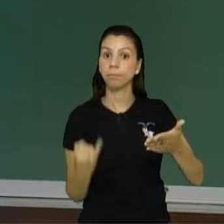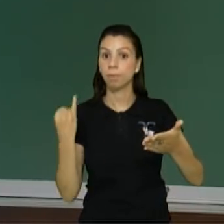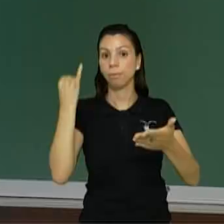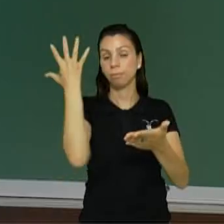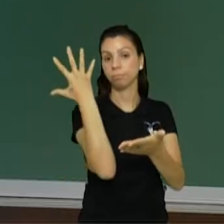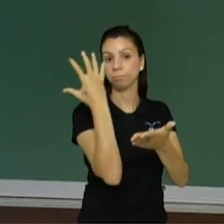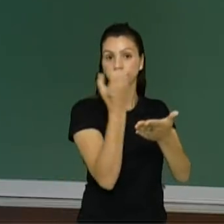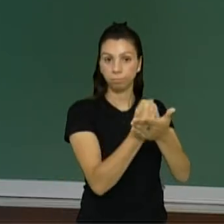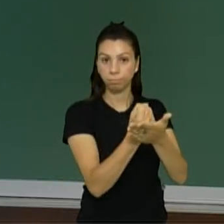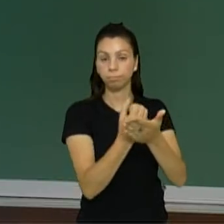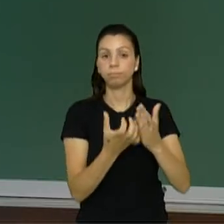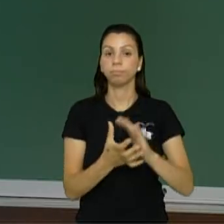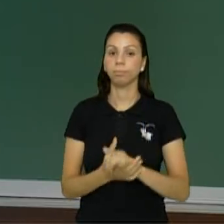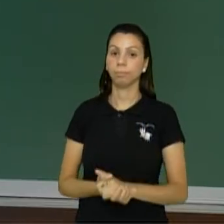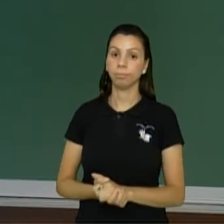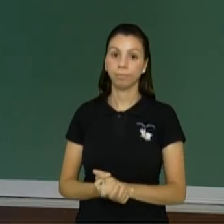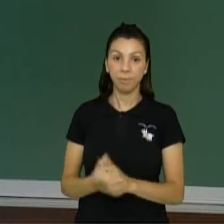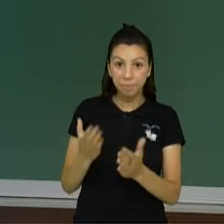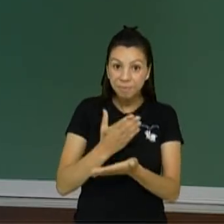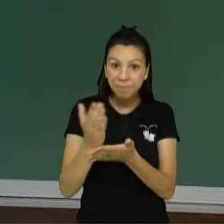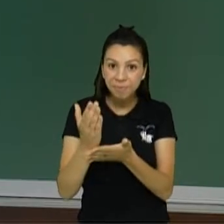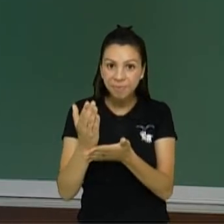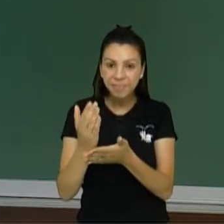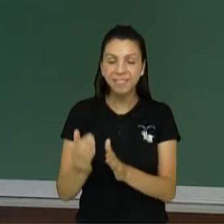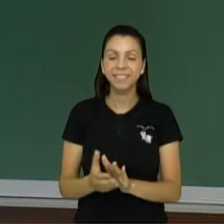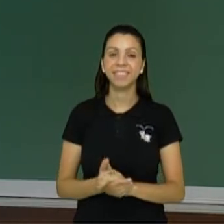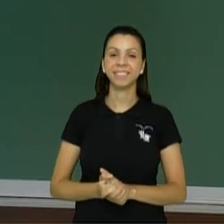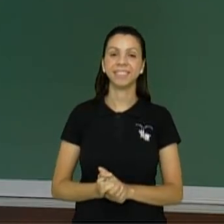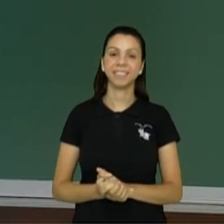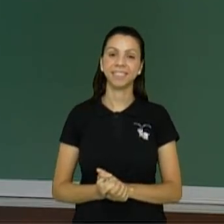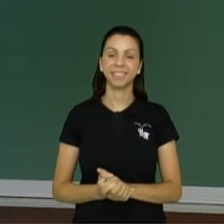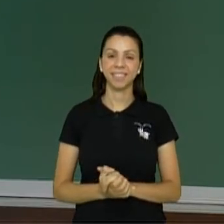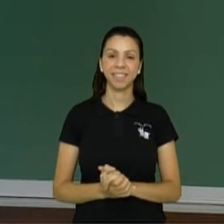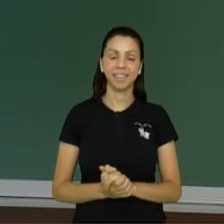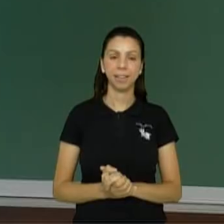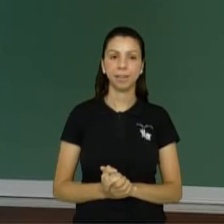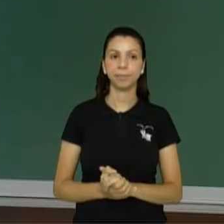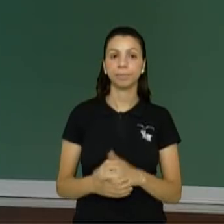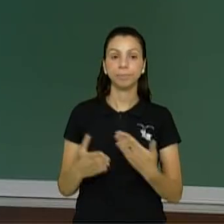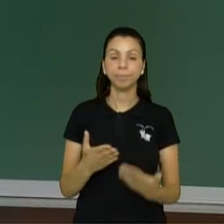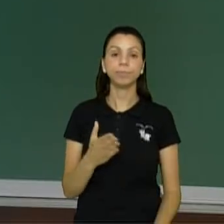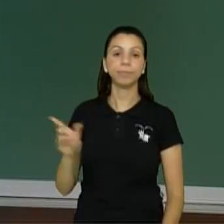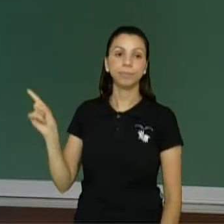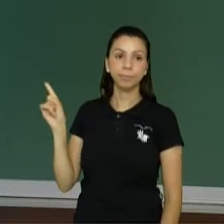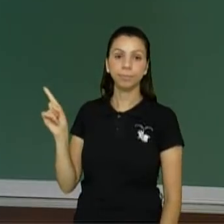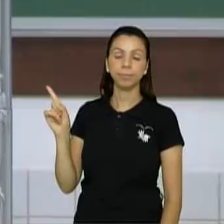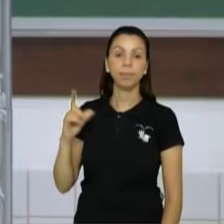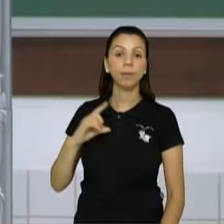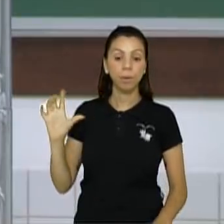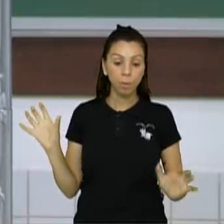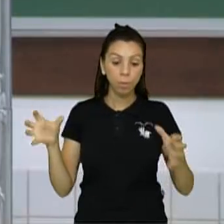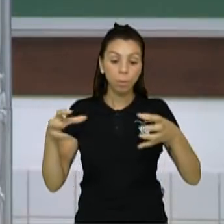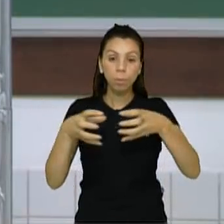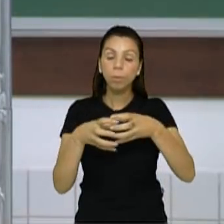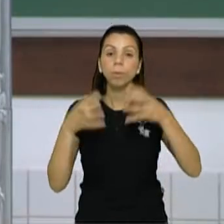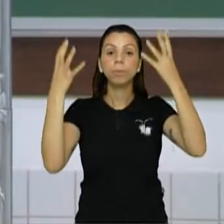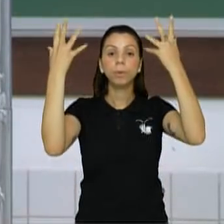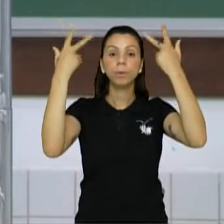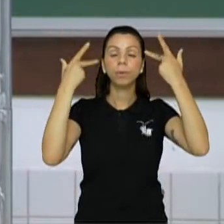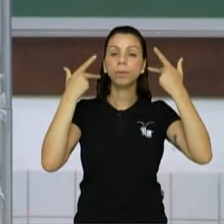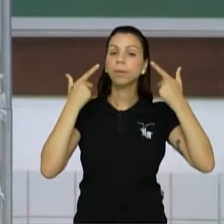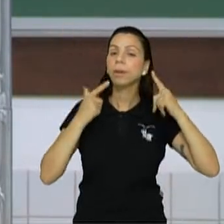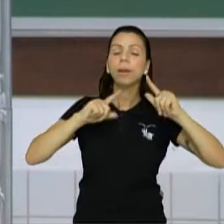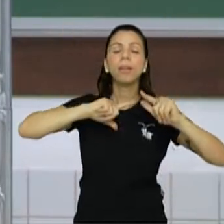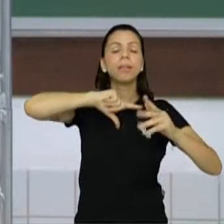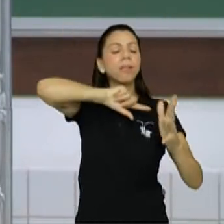os pontos que nós vamos falar. Bora começar? Os artrópodes são um grupo de animais com